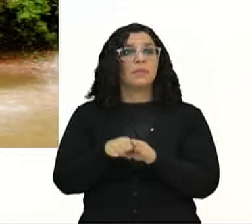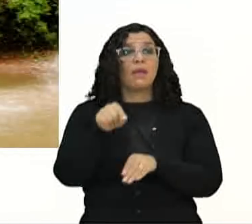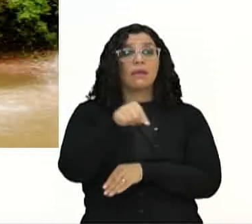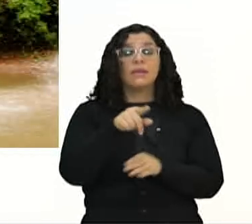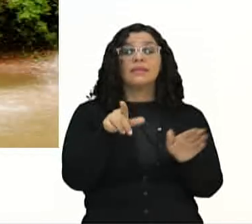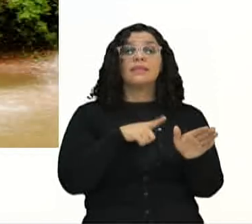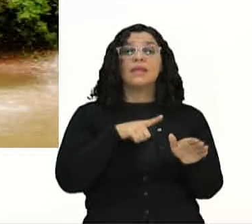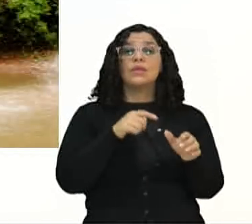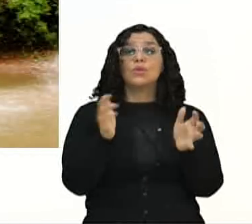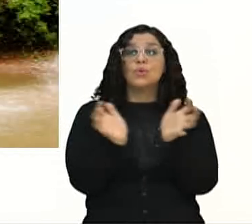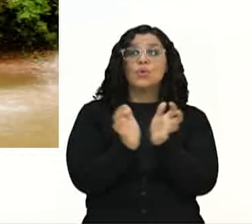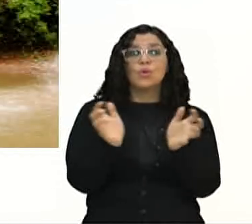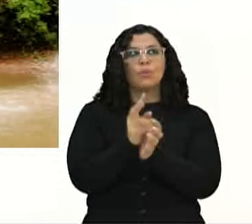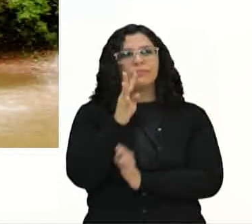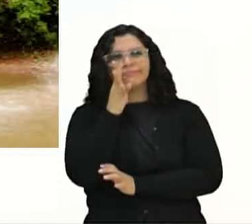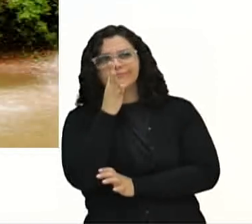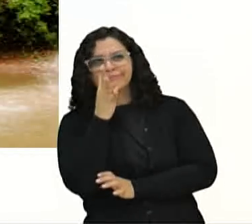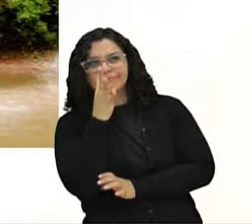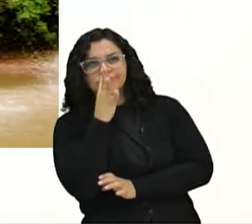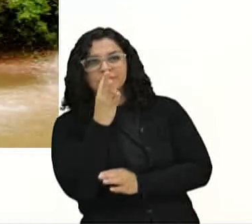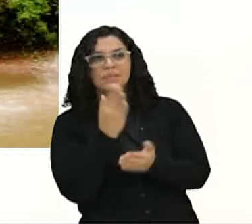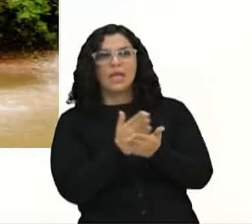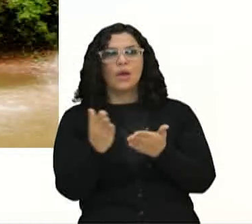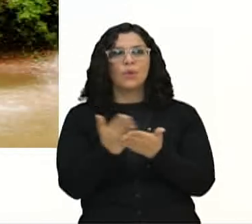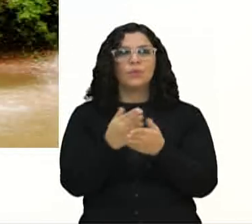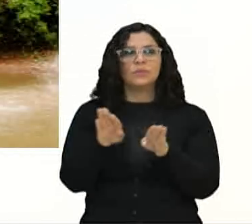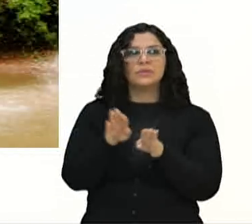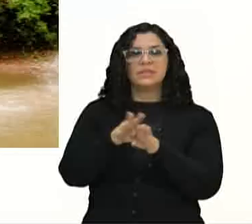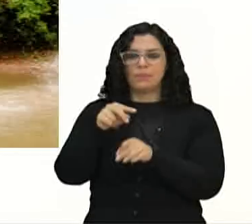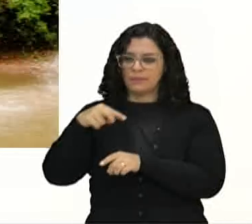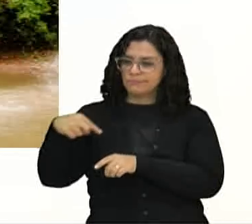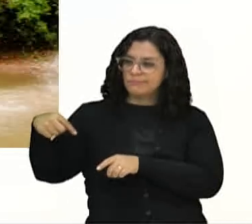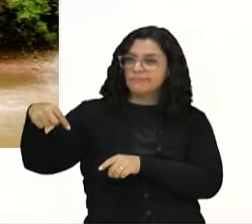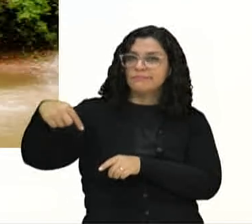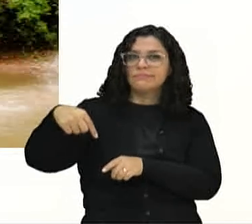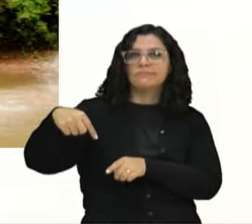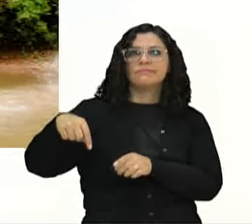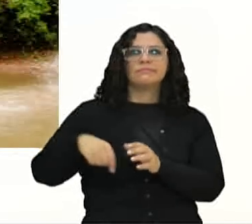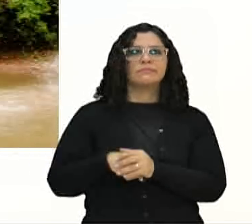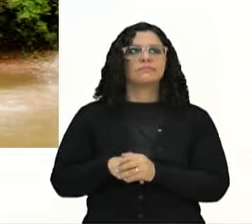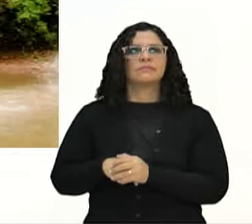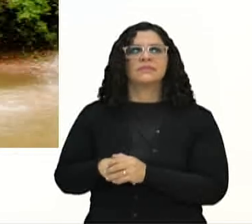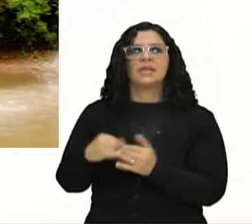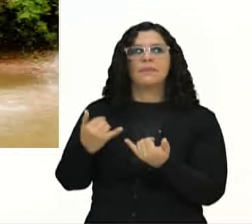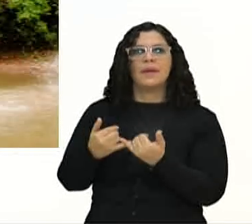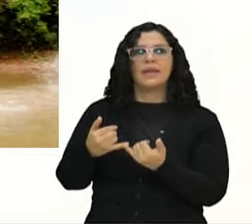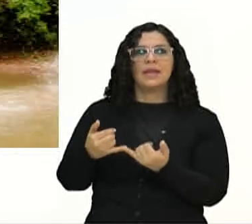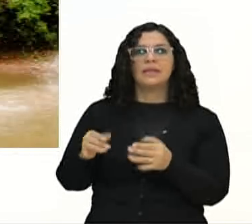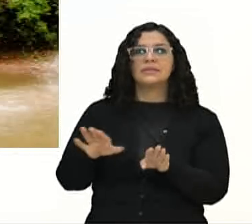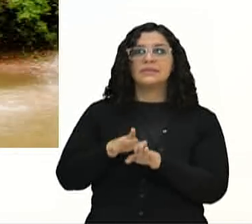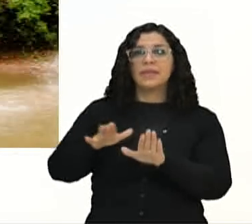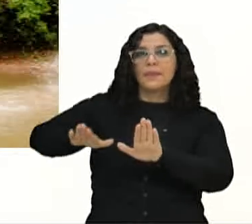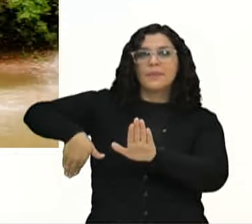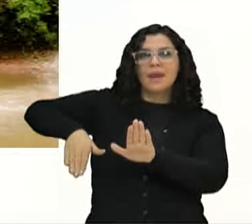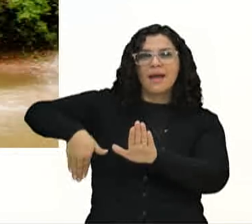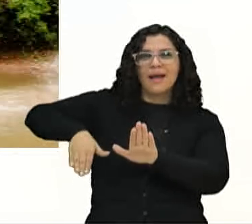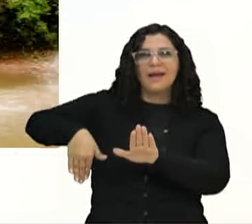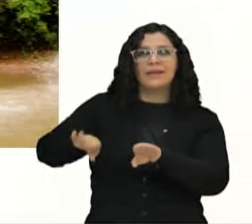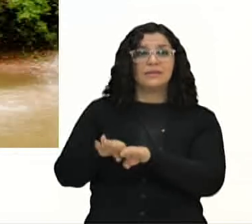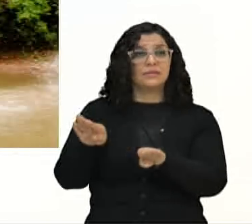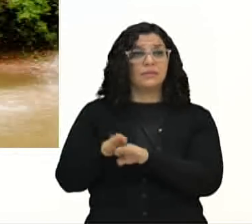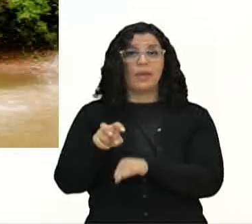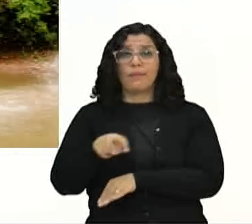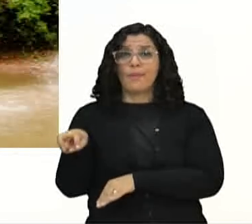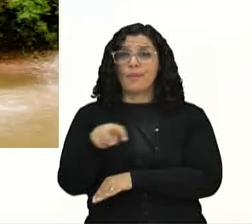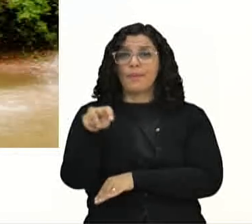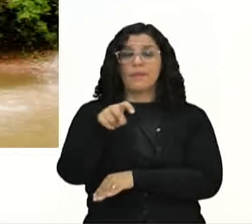aqui a galera assistindo, né, outros vindo desta região, aqui é o o mar, uma praia aqui subindo, né?